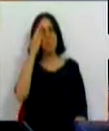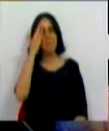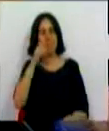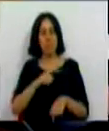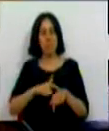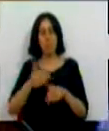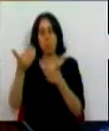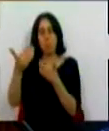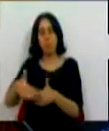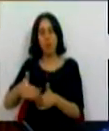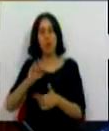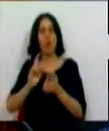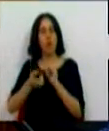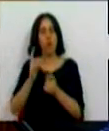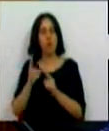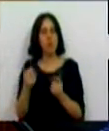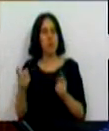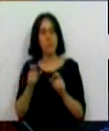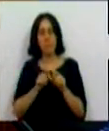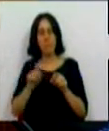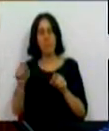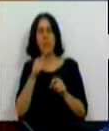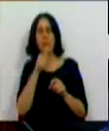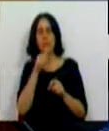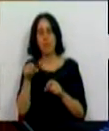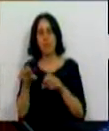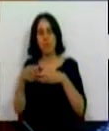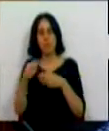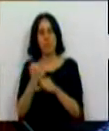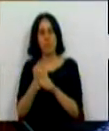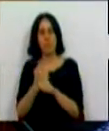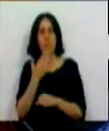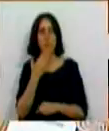temporal e qual é exatamente o mandato deste grupo de trabalho? Obrigada.